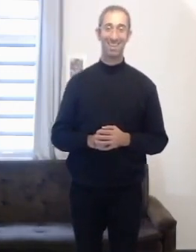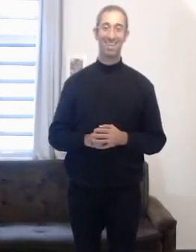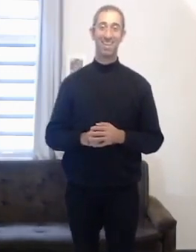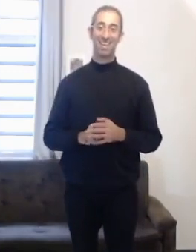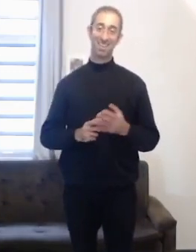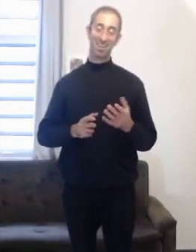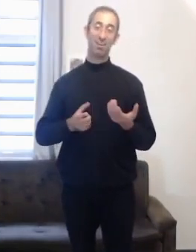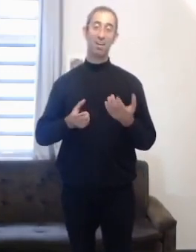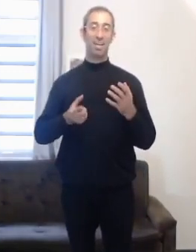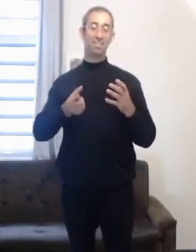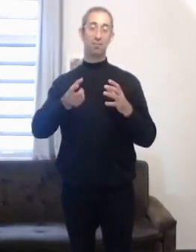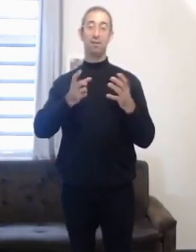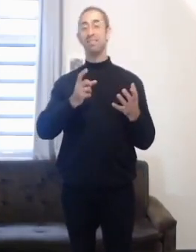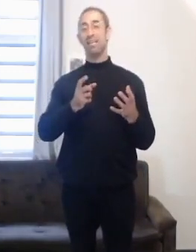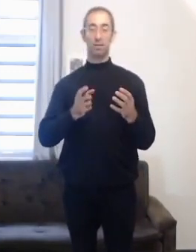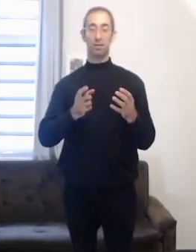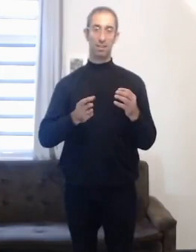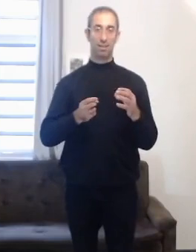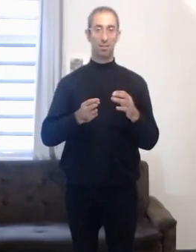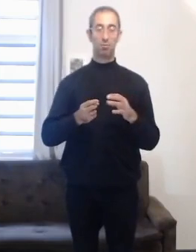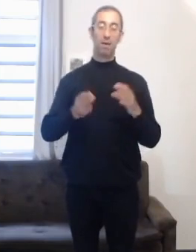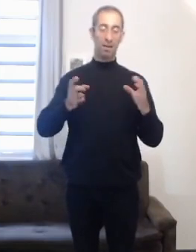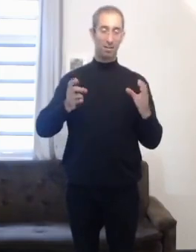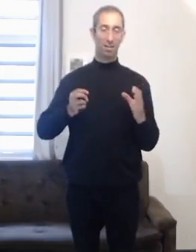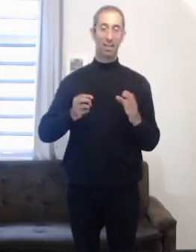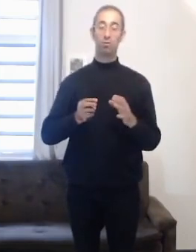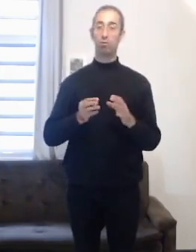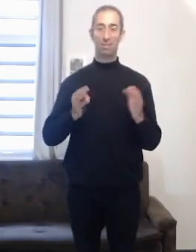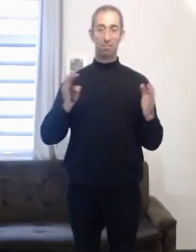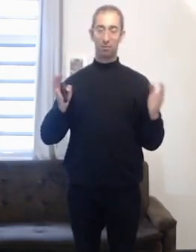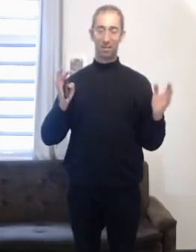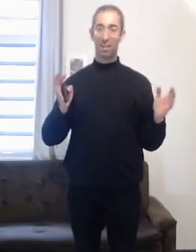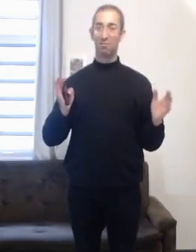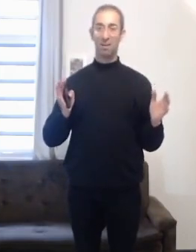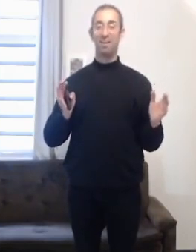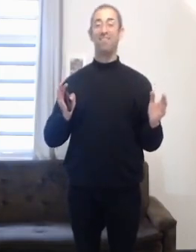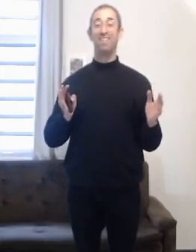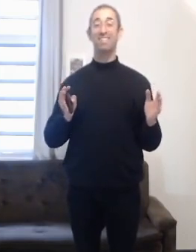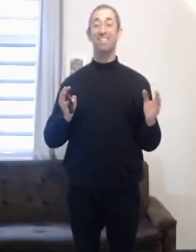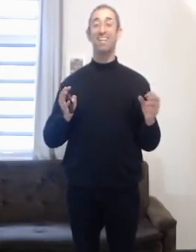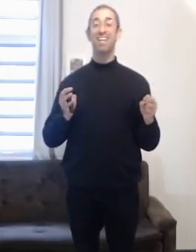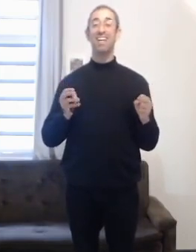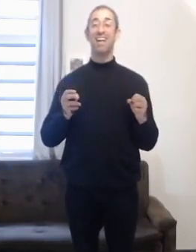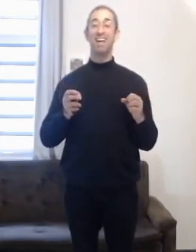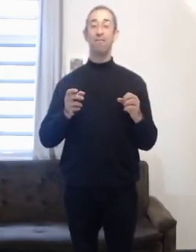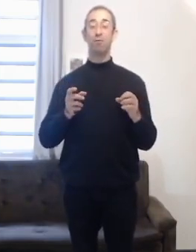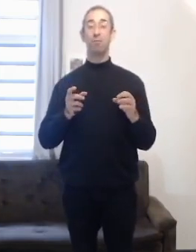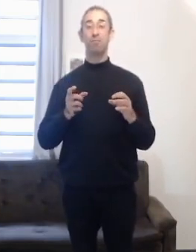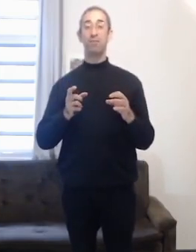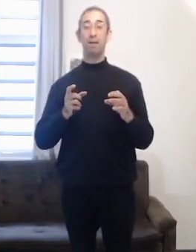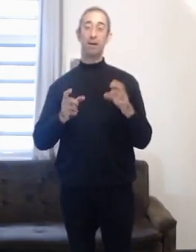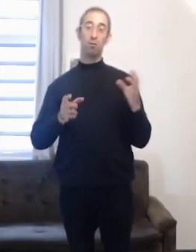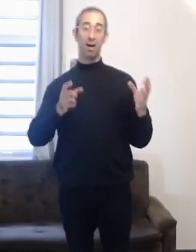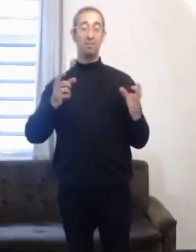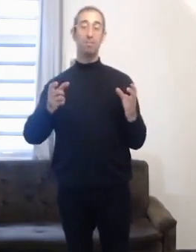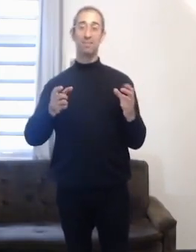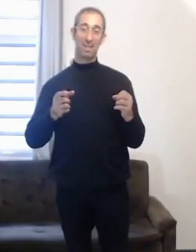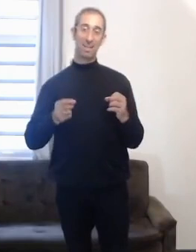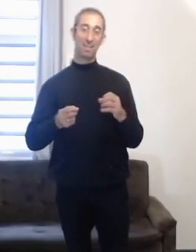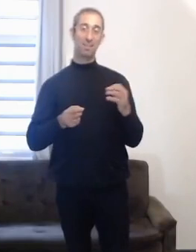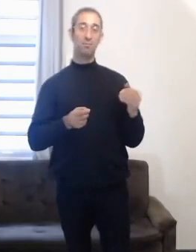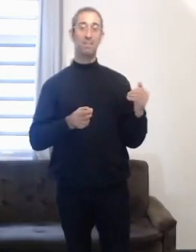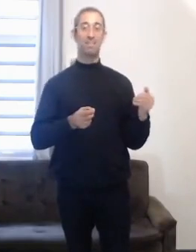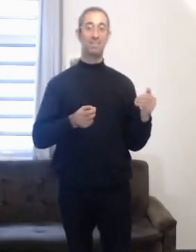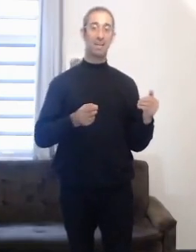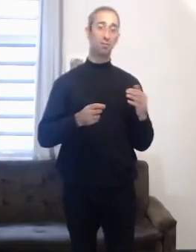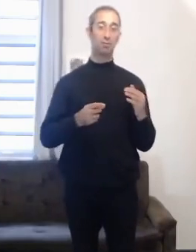né? Então, esse é um exemplo, assim. Tudo bem, nem tudo é 100%, né? Mas, assim, dá para quase pensar